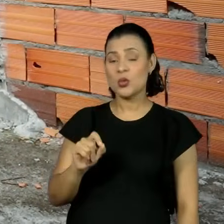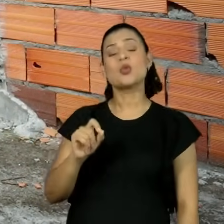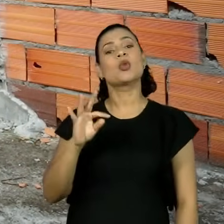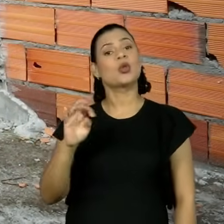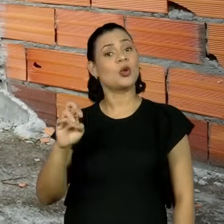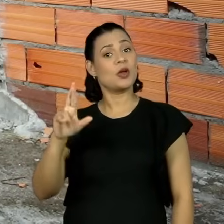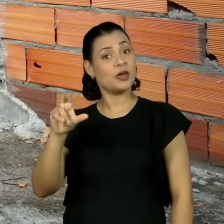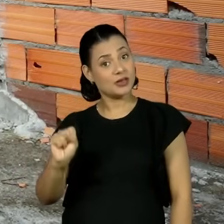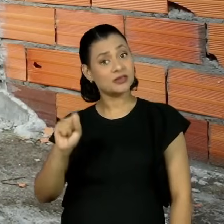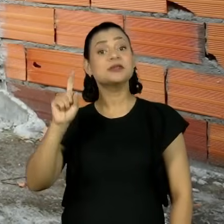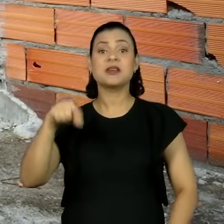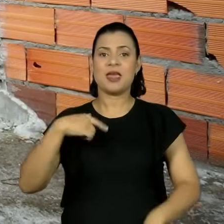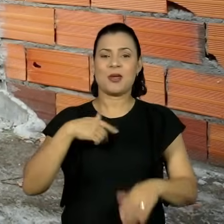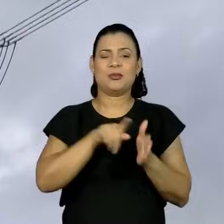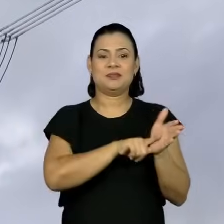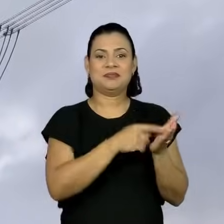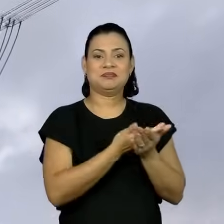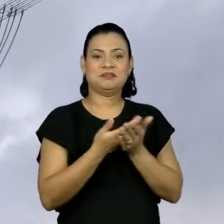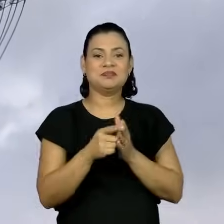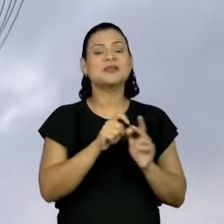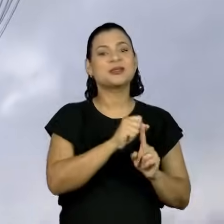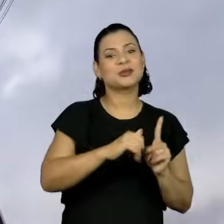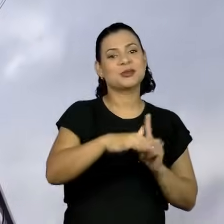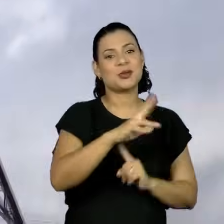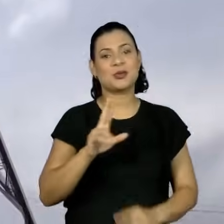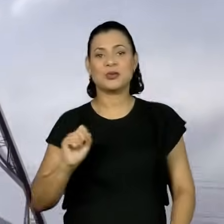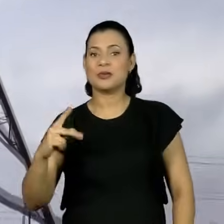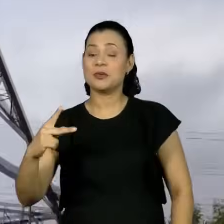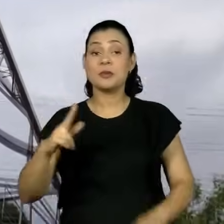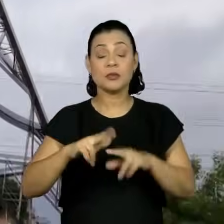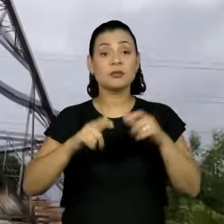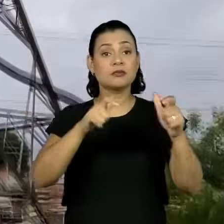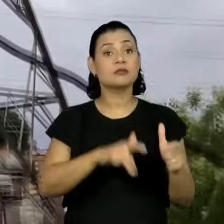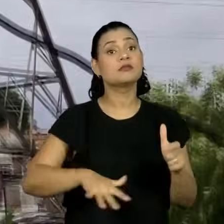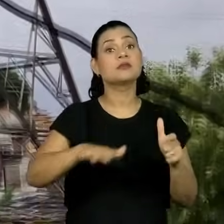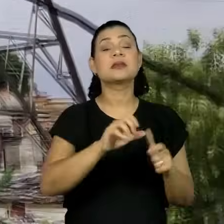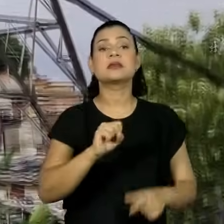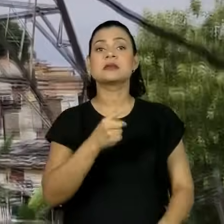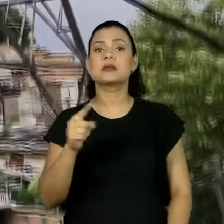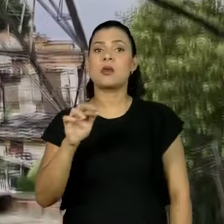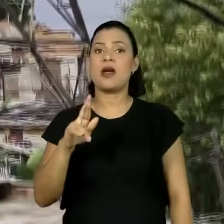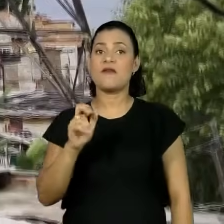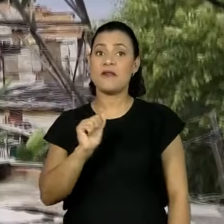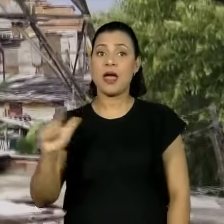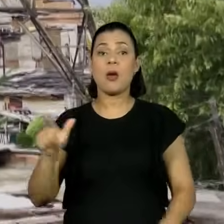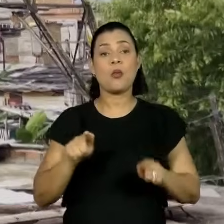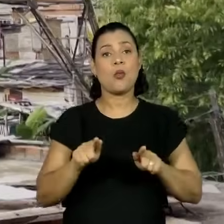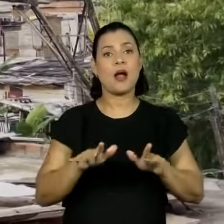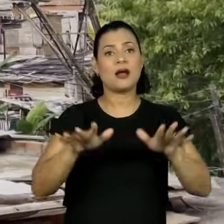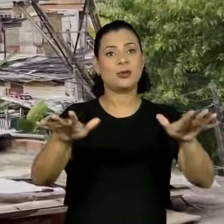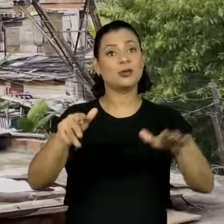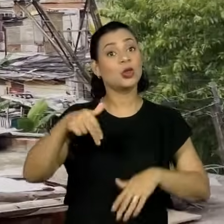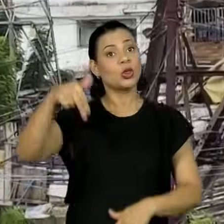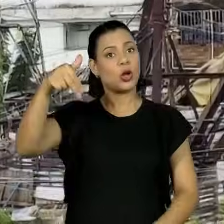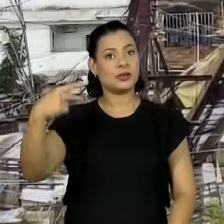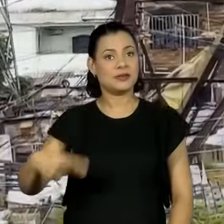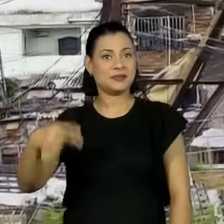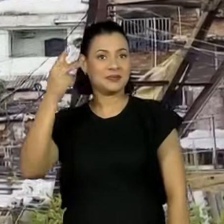Chavoso da USP. E hoje a gente está aqui na Vila Dete, que é uma ocupação na favela São Rafael, em Guarulhos, lá do norte de São